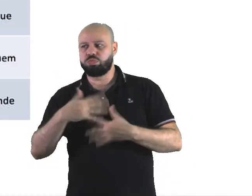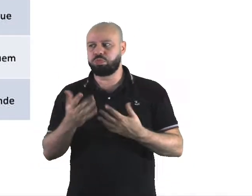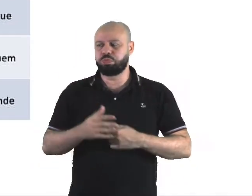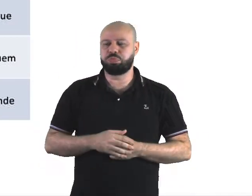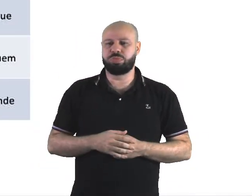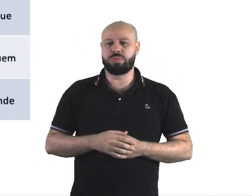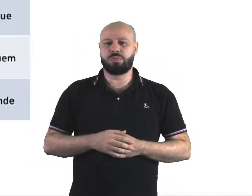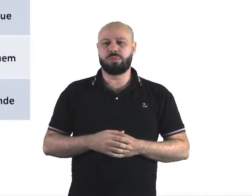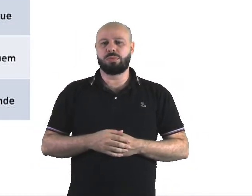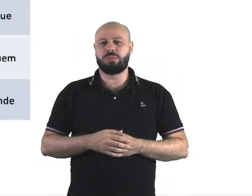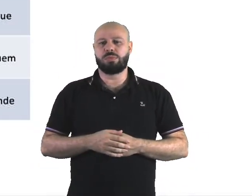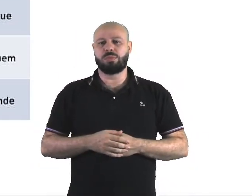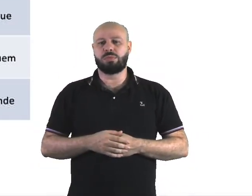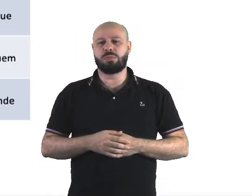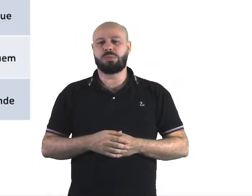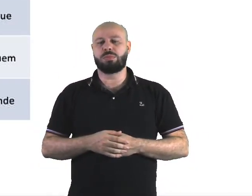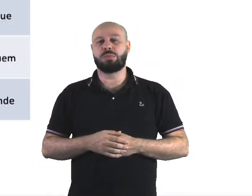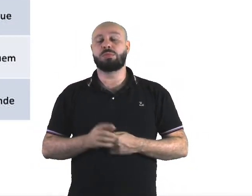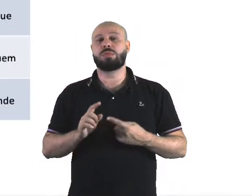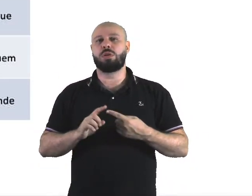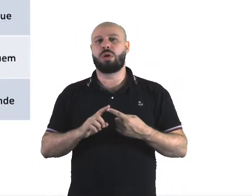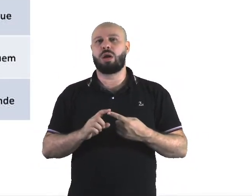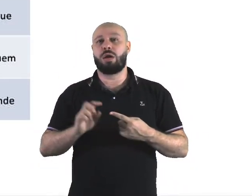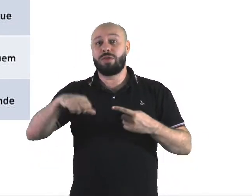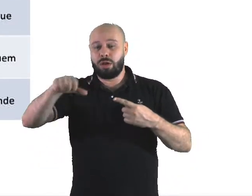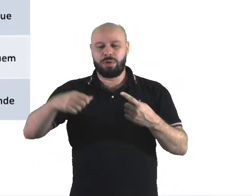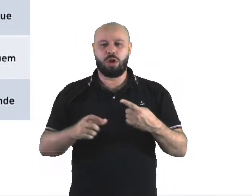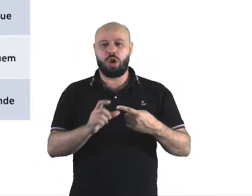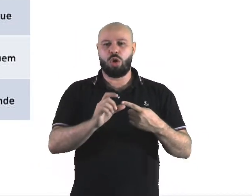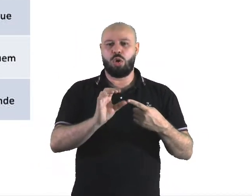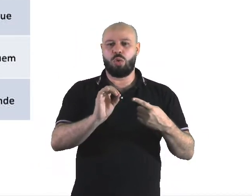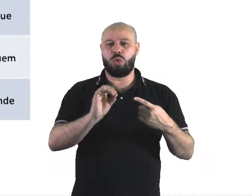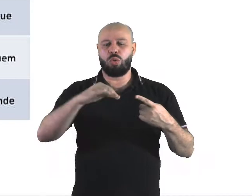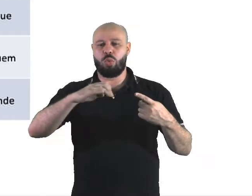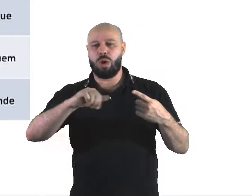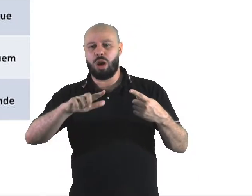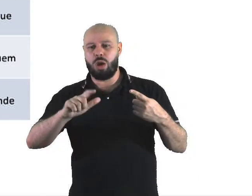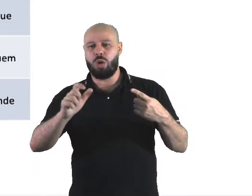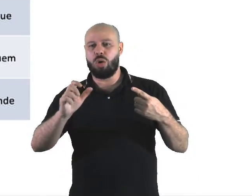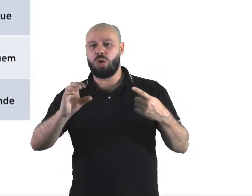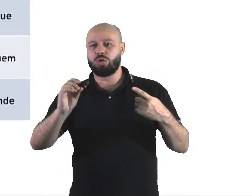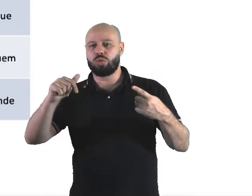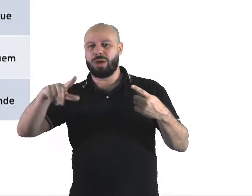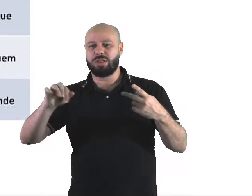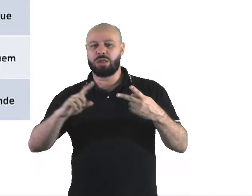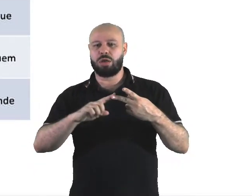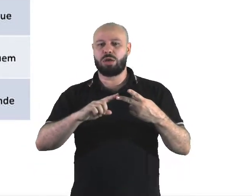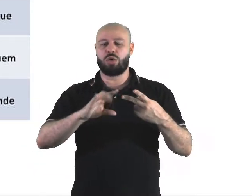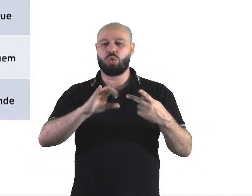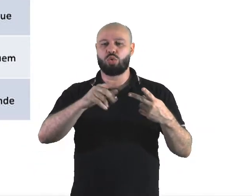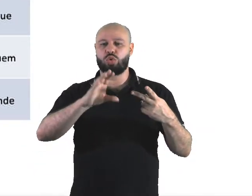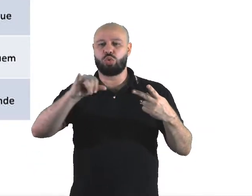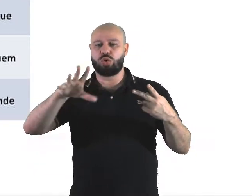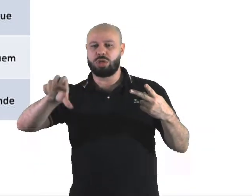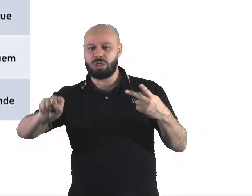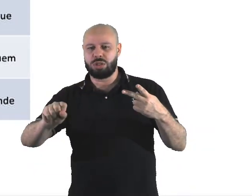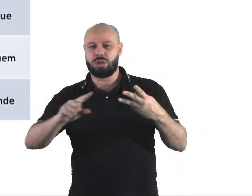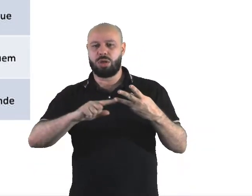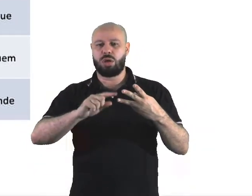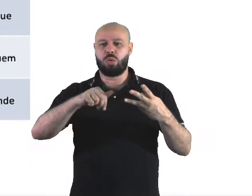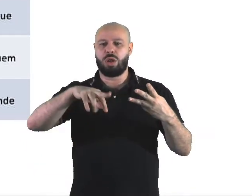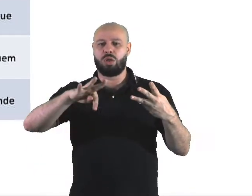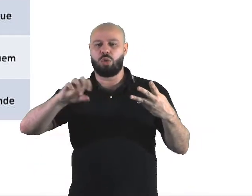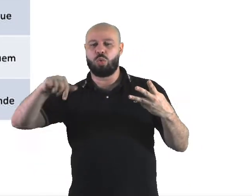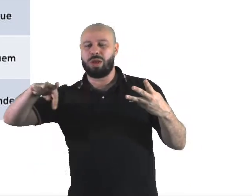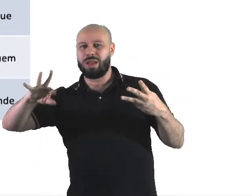Singular, plural, eu tenho o qual, os quais. Masculino, cujo, cujas. Quanto, quantas.